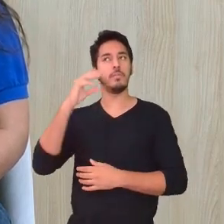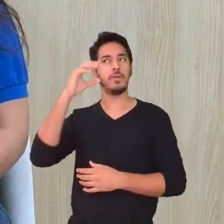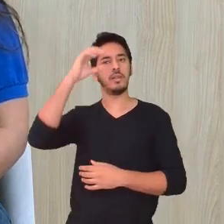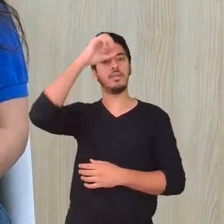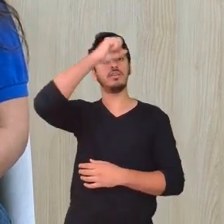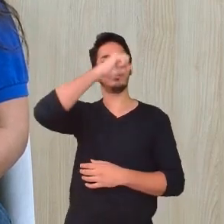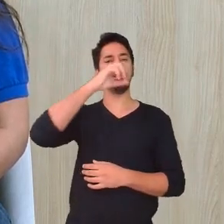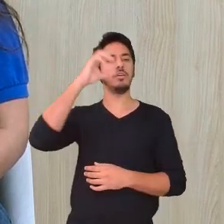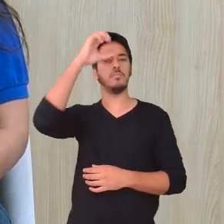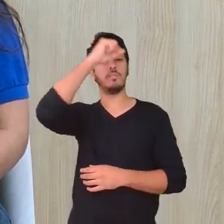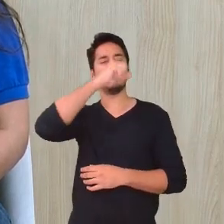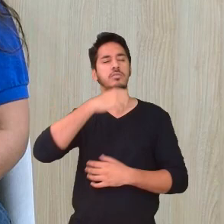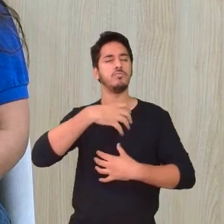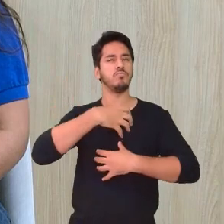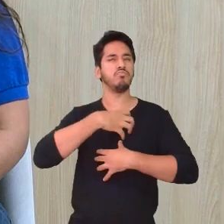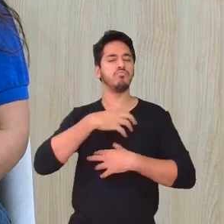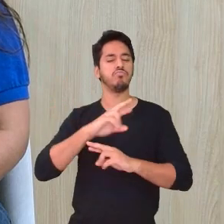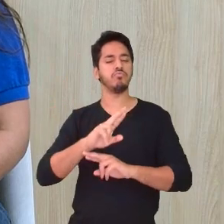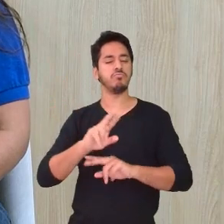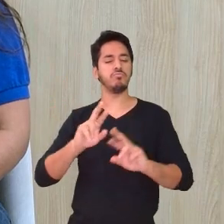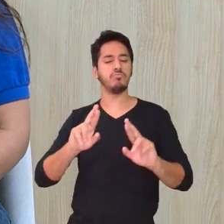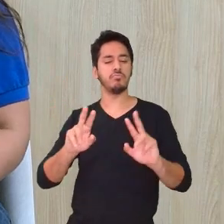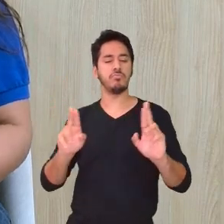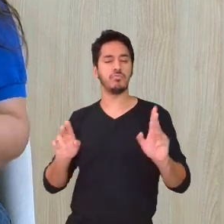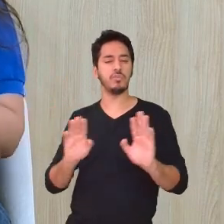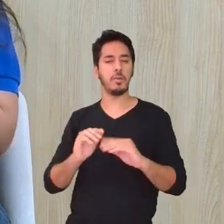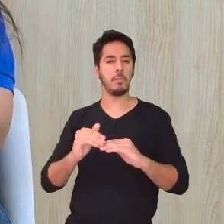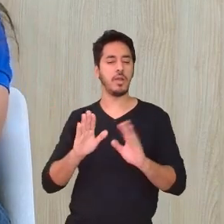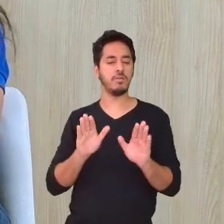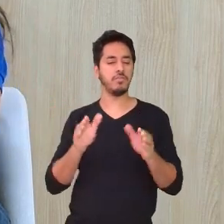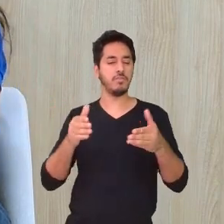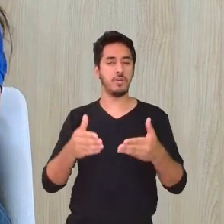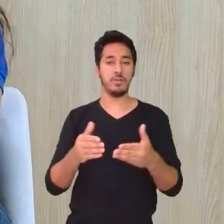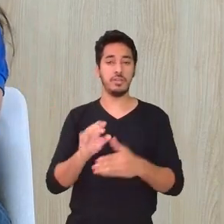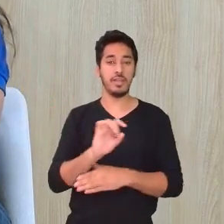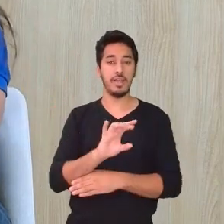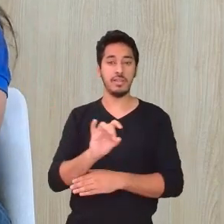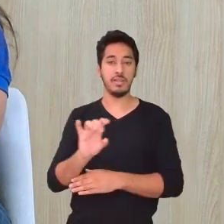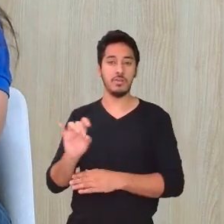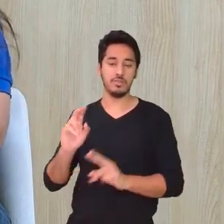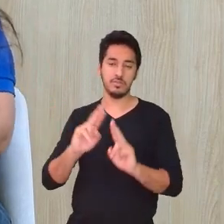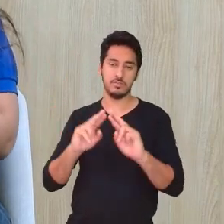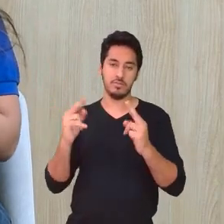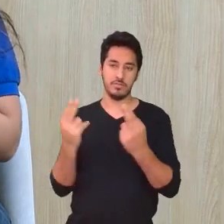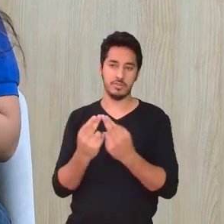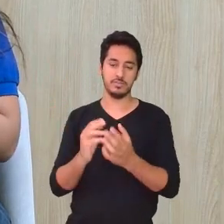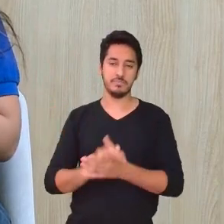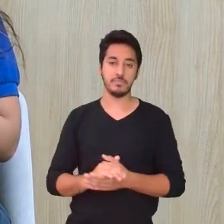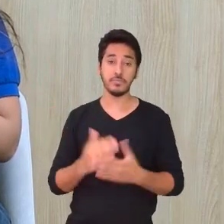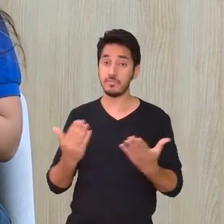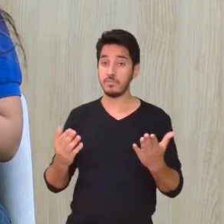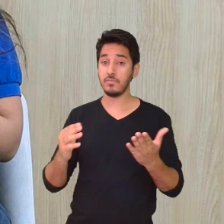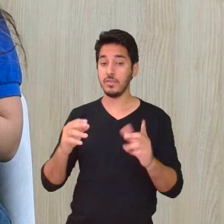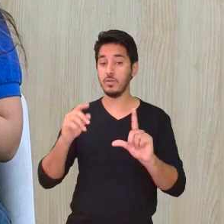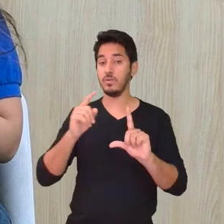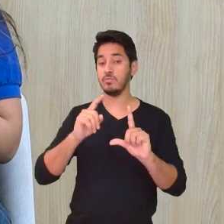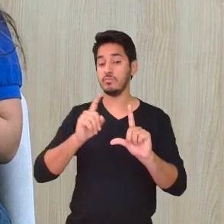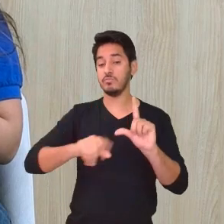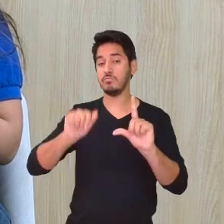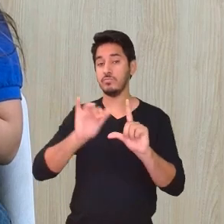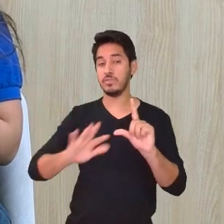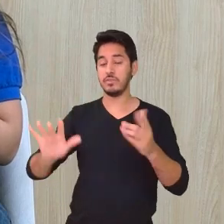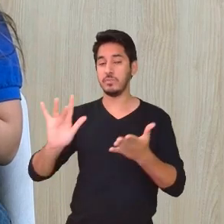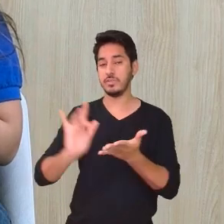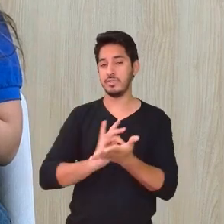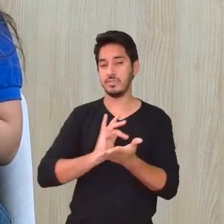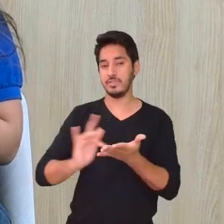aprendendo formas diferentes, né? Cada vez mais específicas de cada um desse universo. E no caso do letramento digital, né, a gente percebe